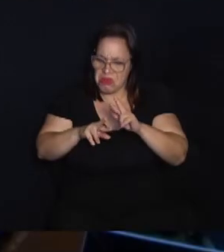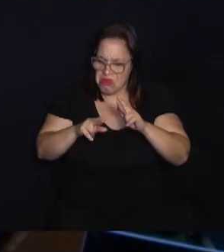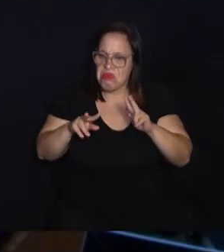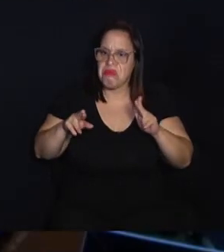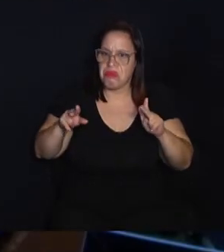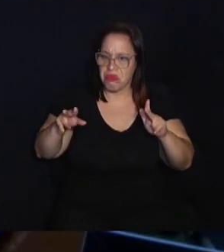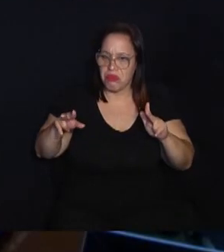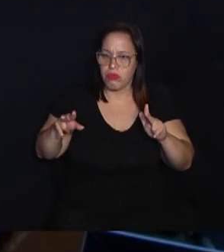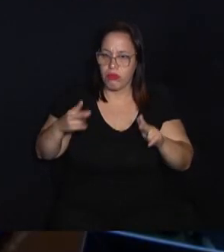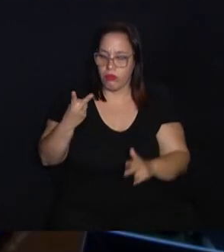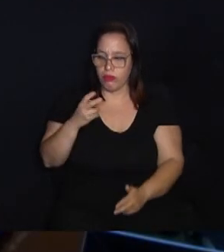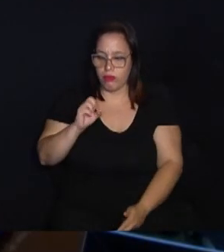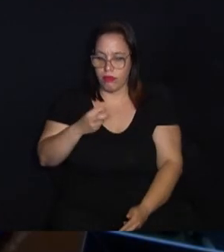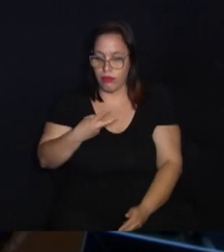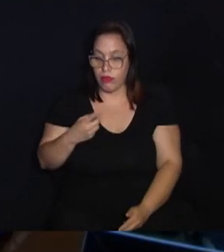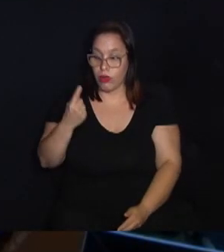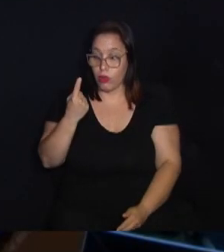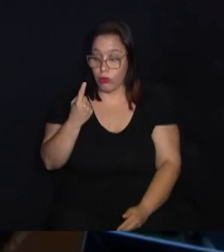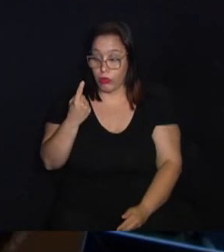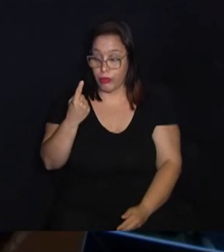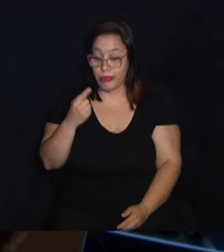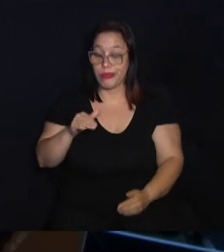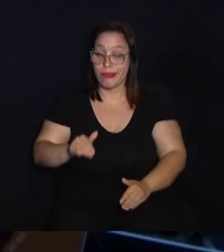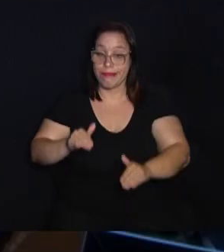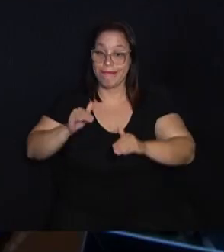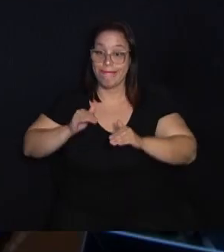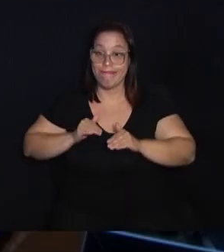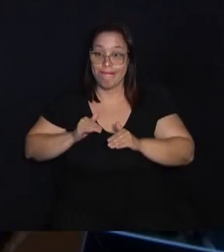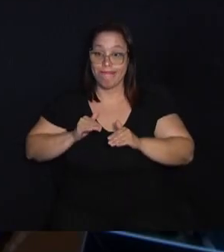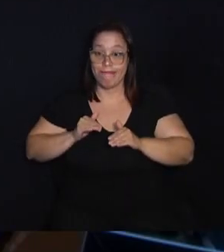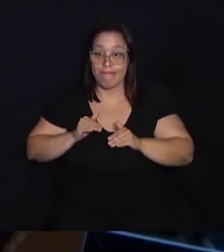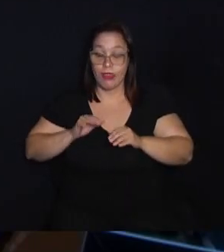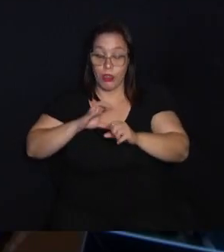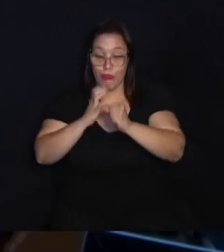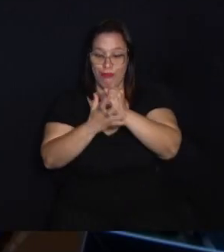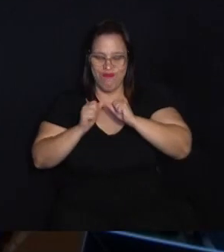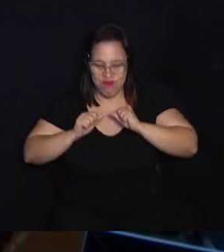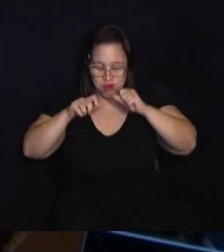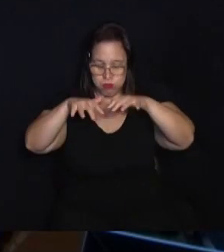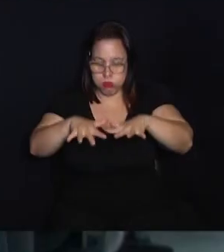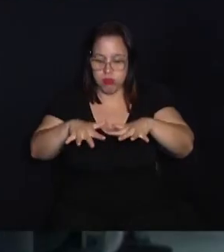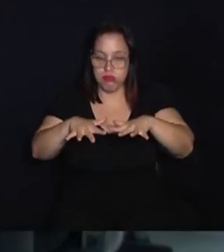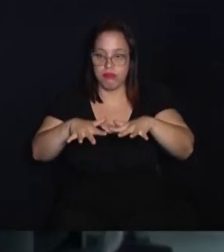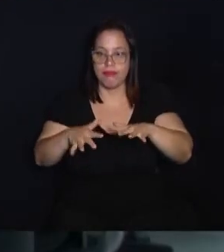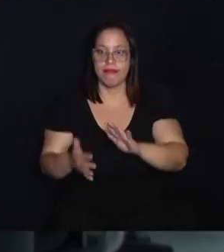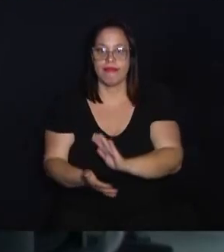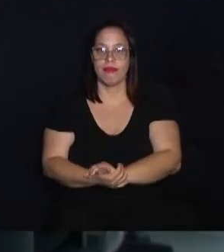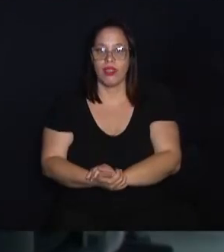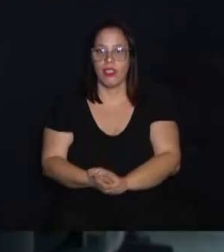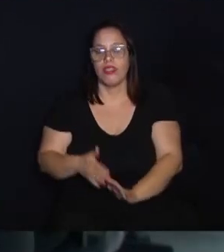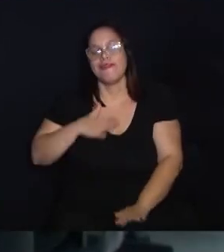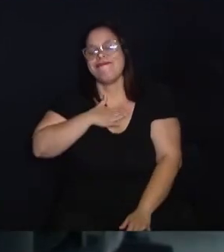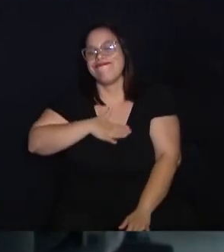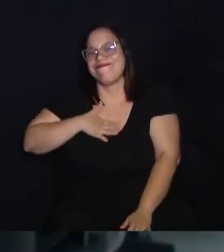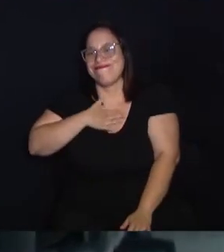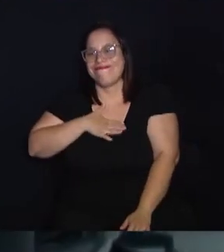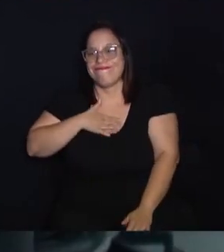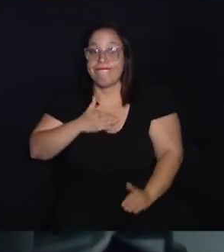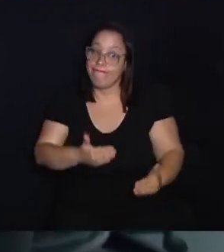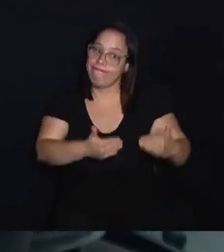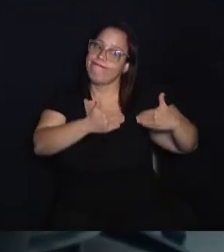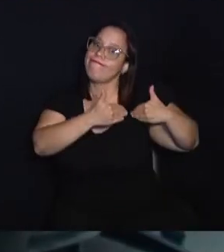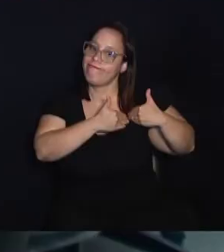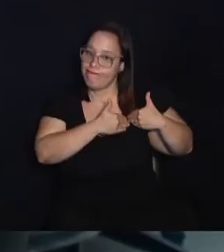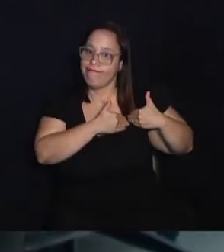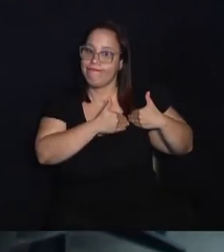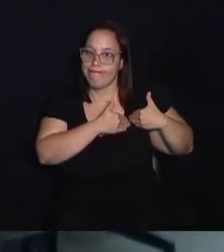que ocorreu em 2021, em que a posse foi em período de pandemia da Covid-19. É uma satisfação, uma responsabilidade,